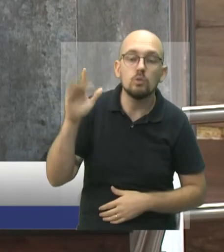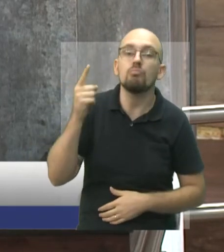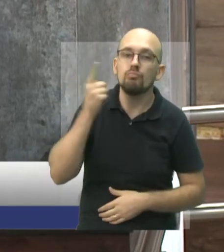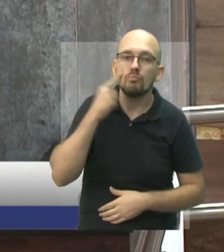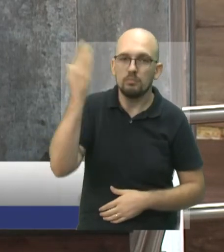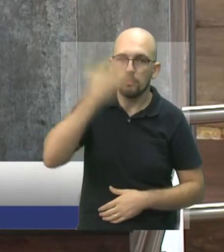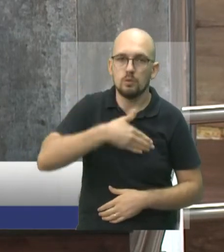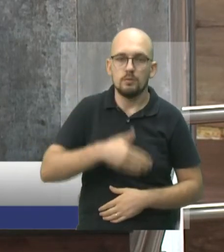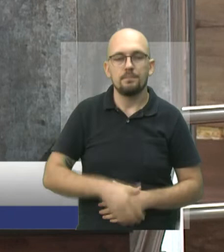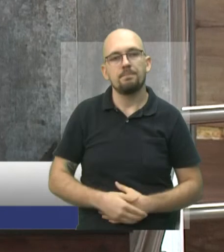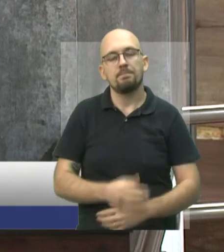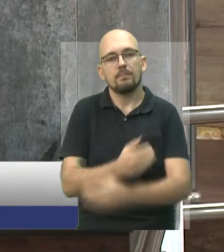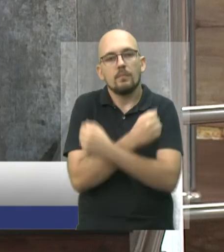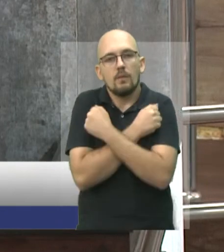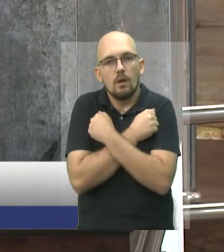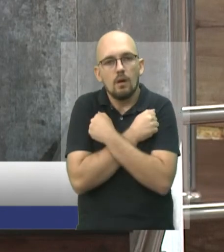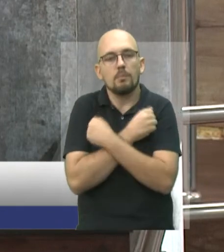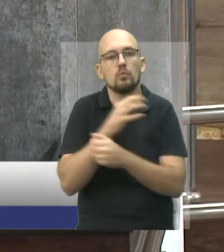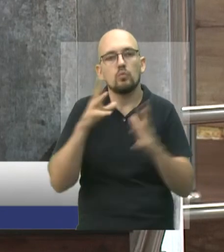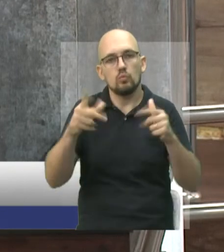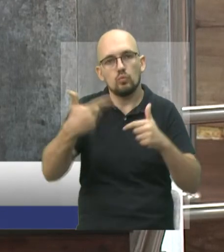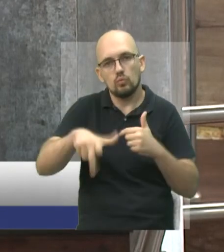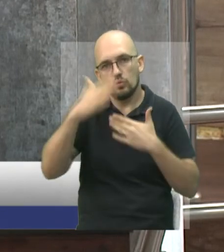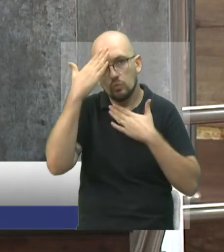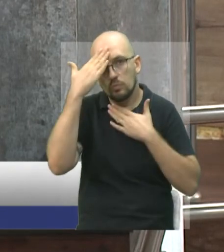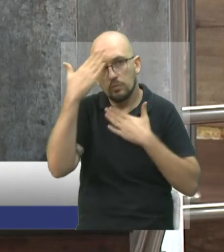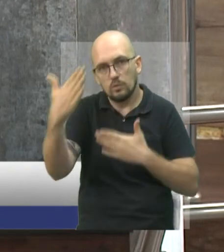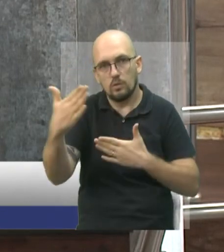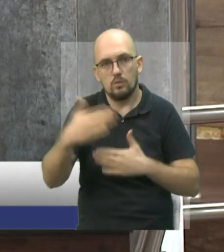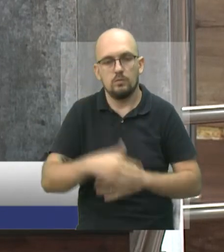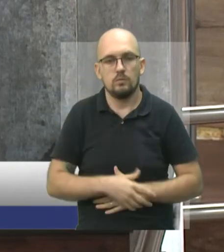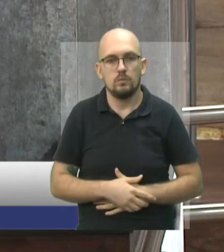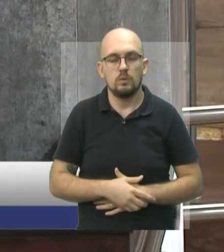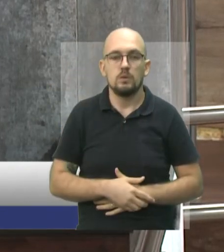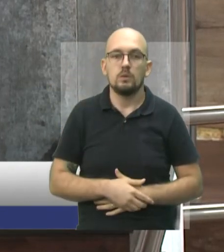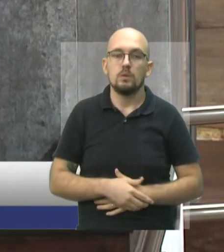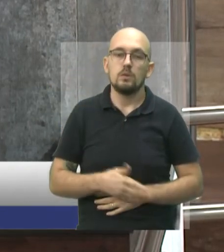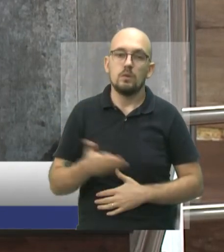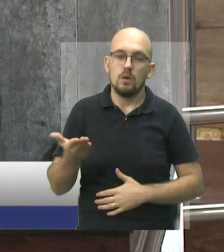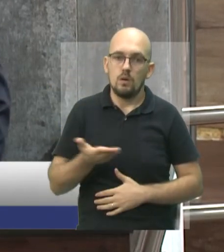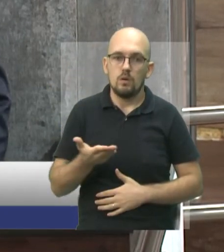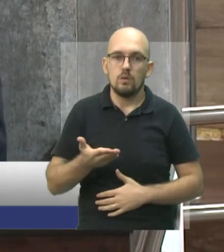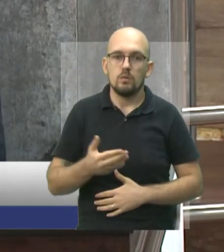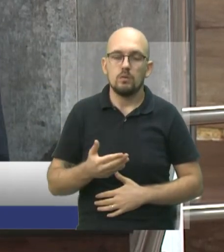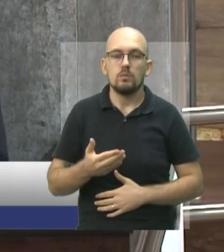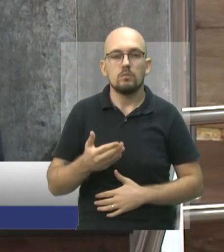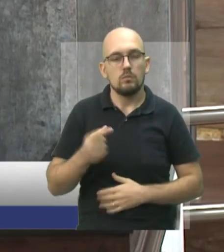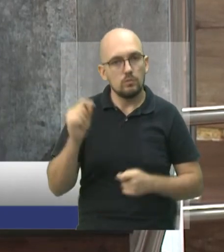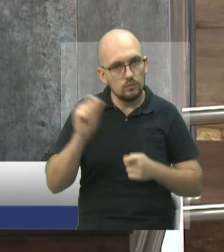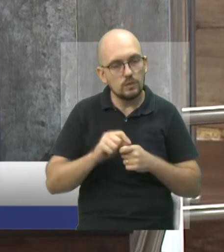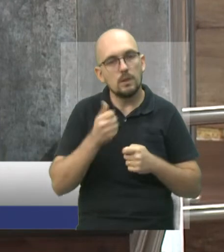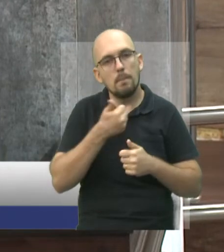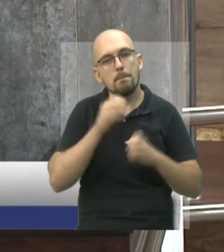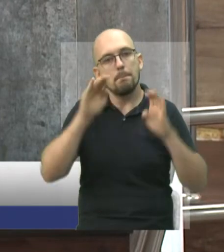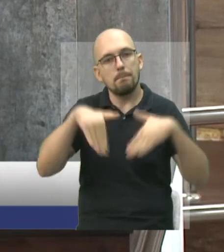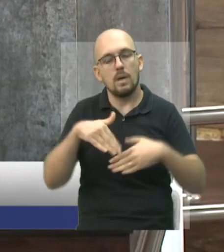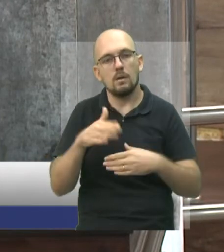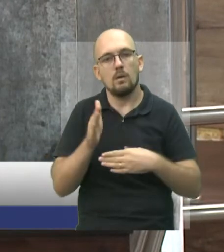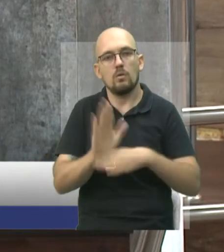abraço a todos, mais uma vez obrigado, e vamos fazer o bem por nossa Jaú.